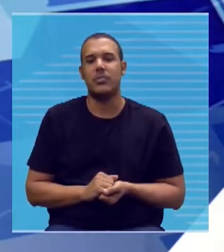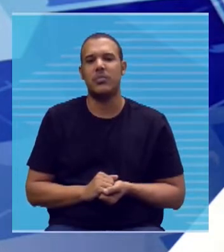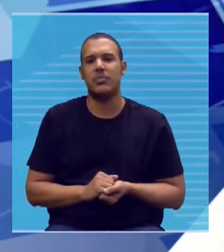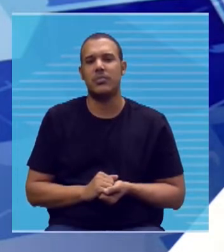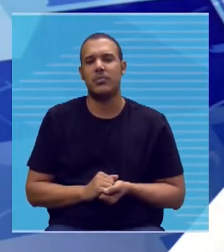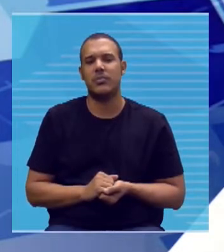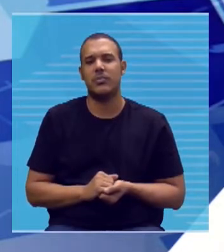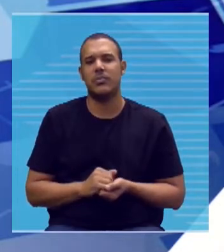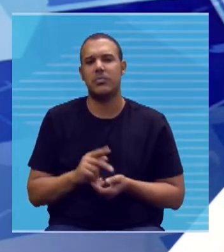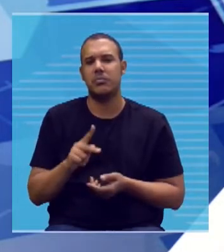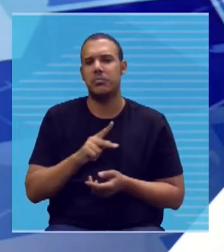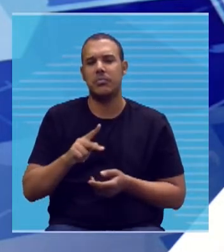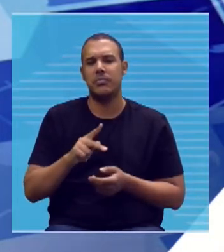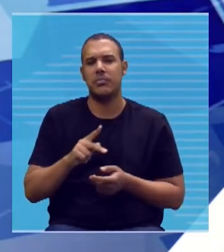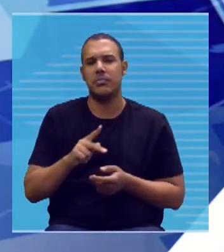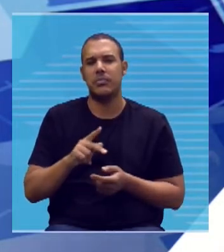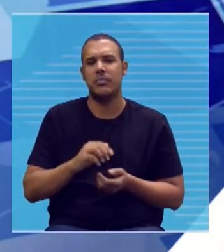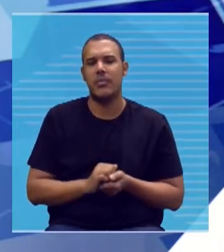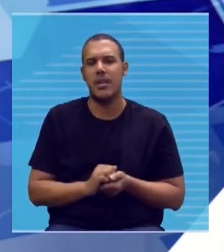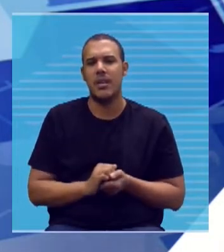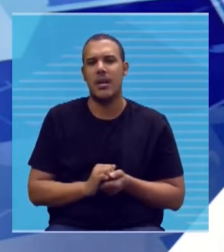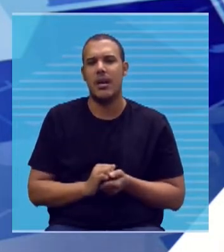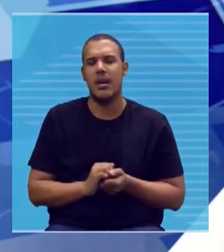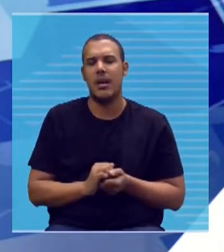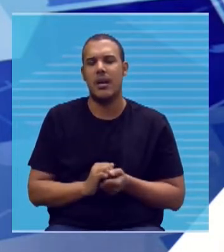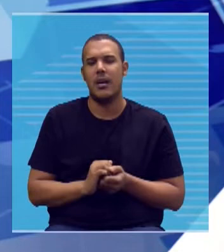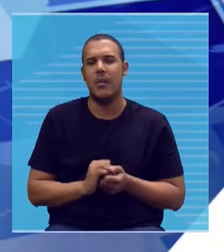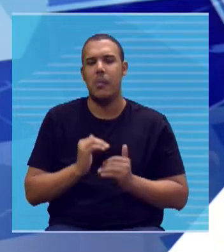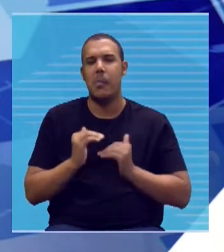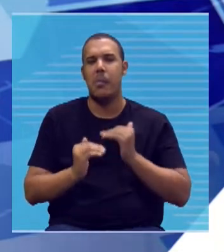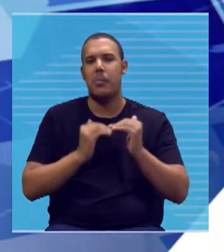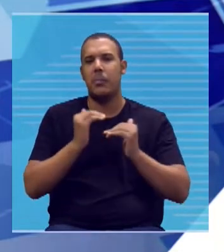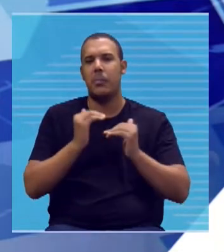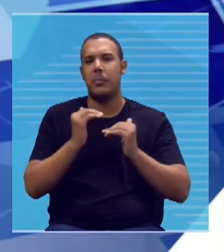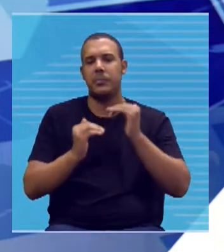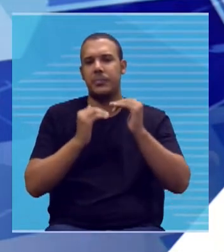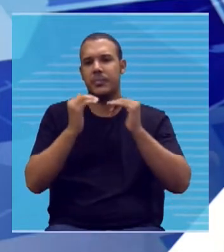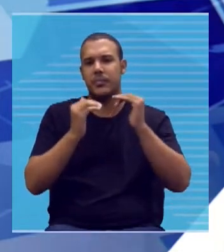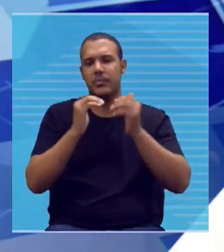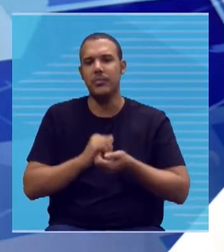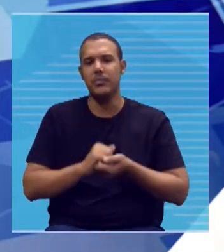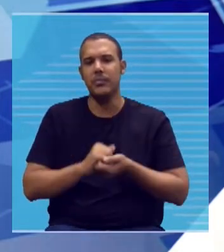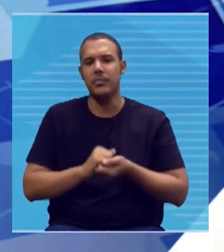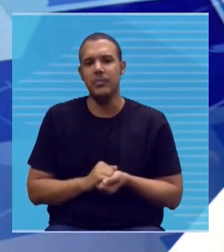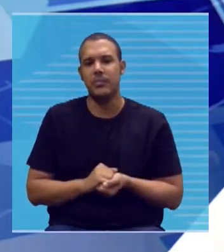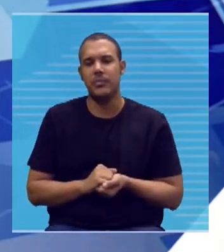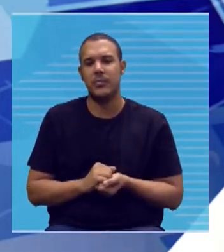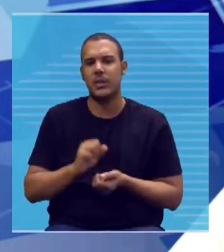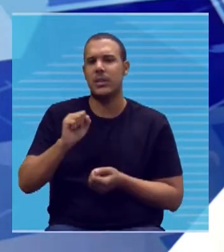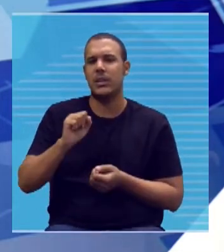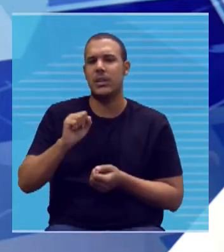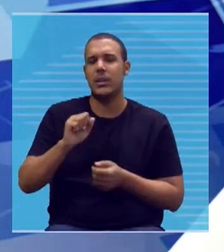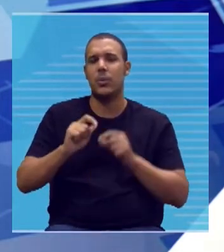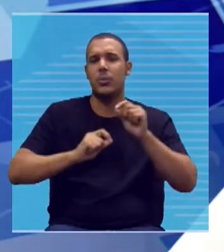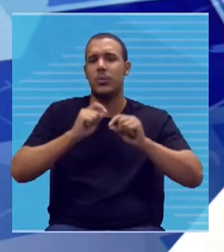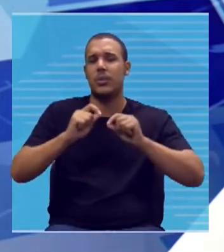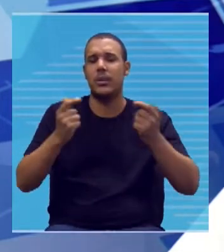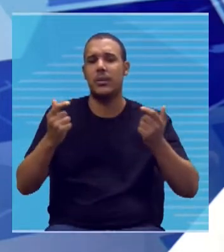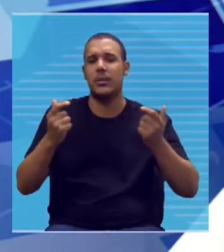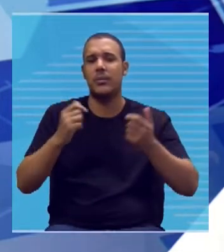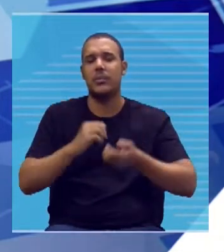dúvida E essas evidências são exatamente quem